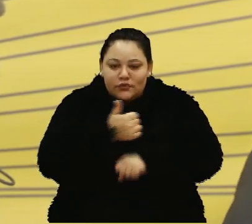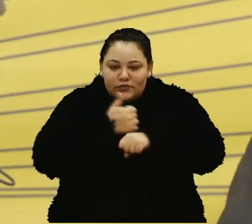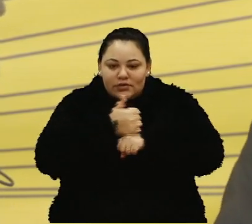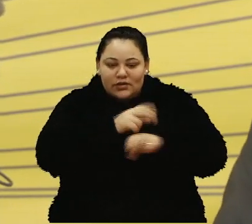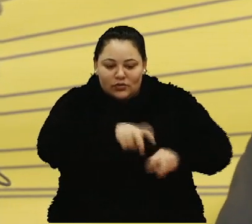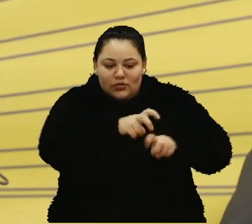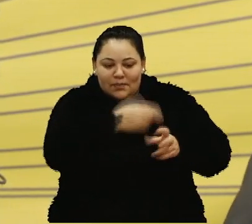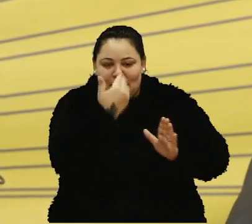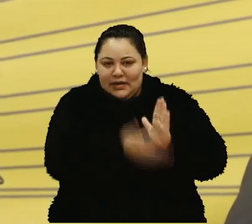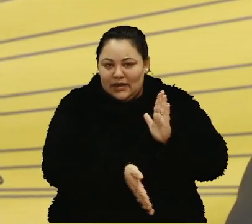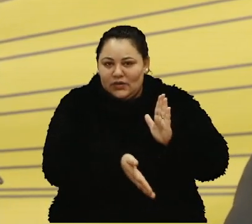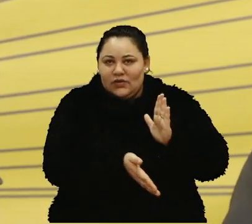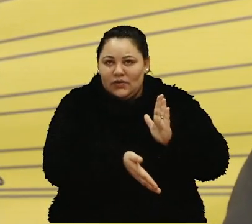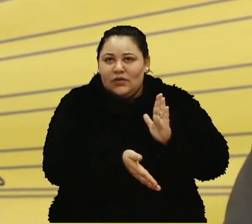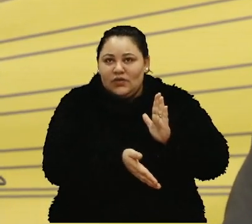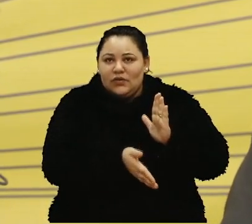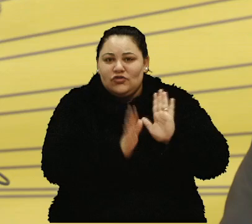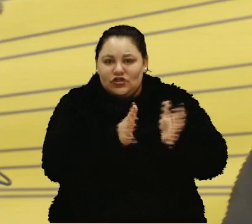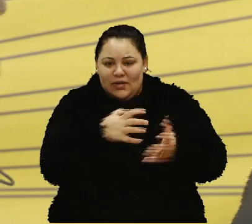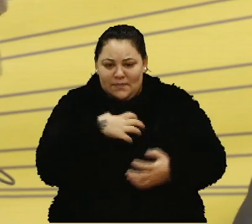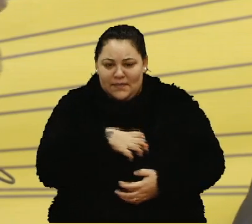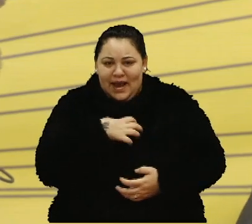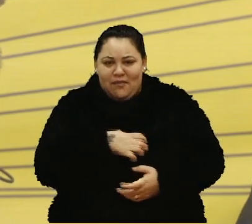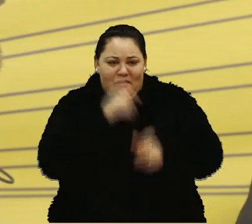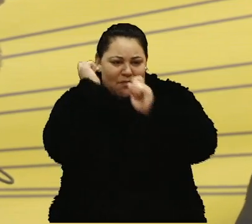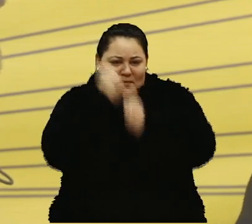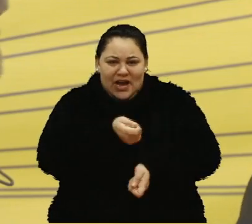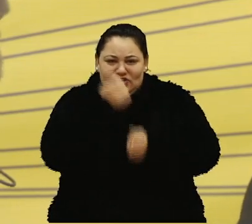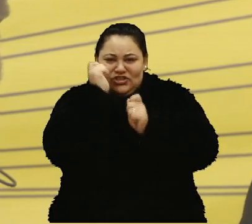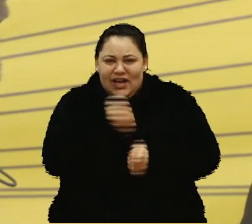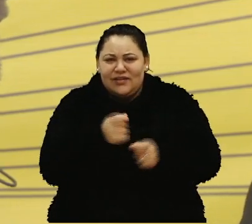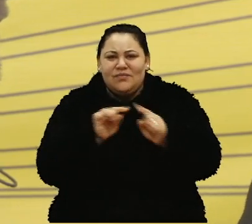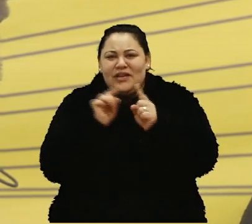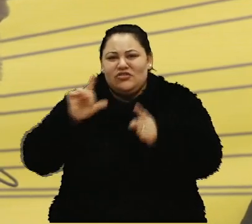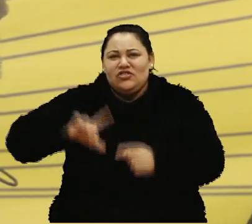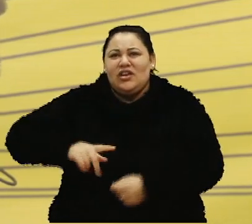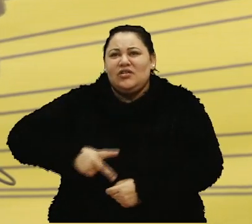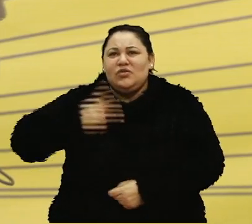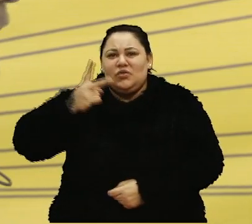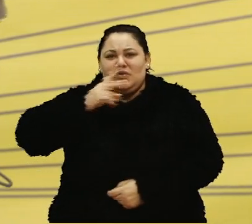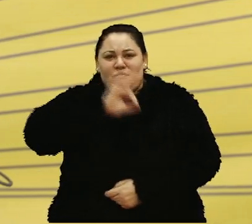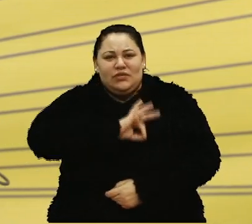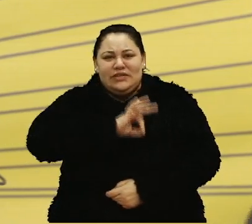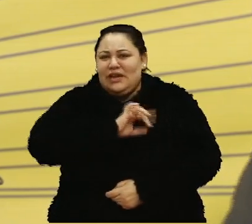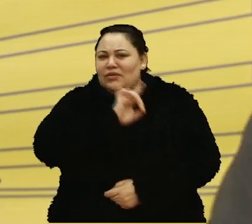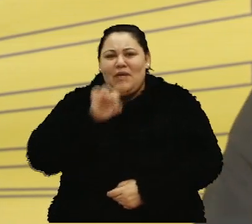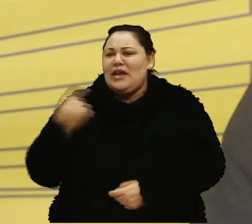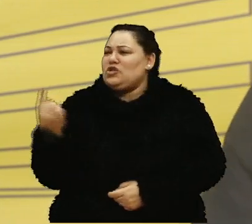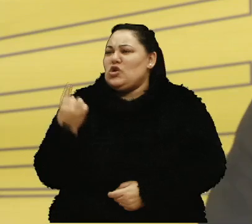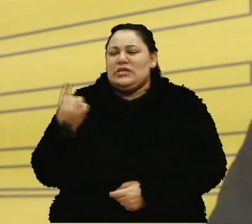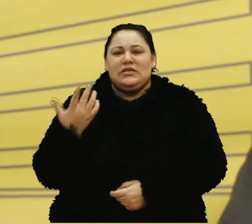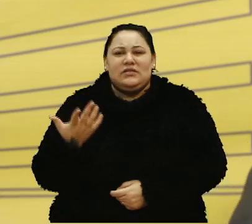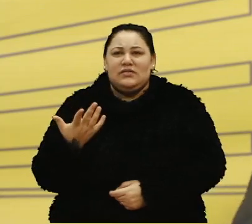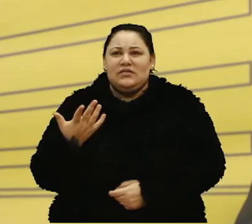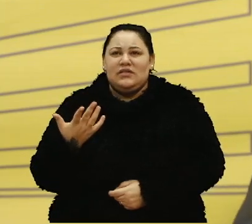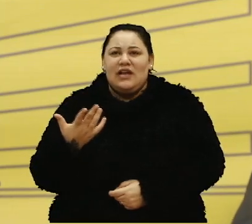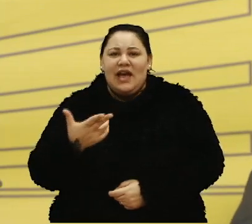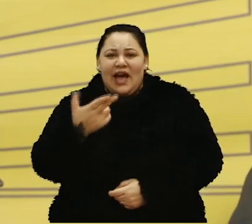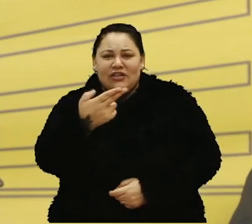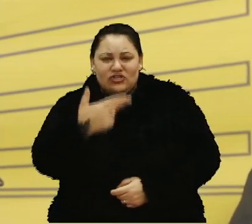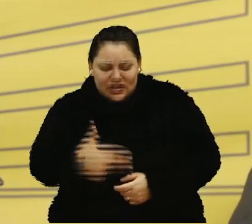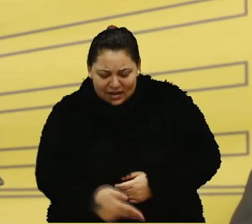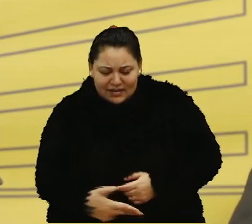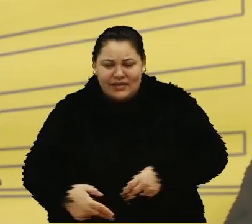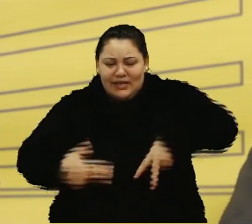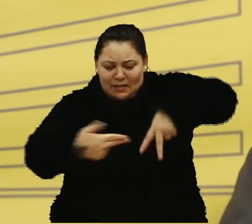ele perdeu a cabeça, ele passou dos limites com o machado, mas estavam em 2 policiais, não tinha um sozinho. Então, que atirasse nas pernas dele, garanto